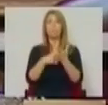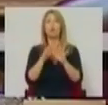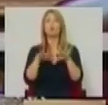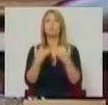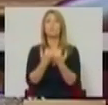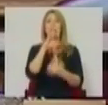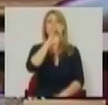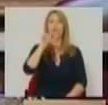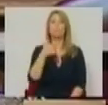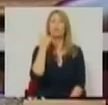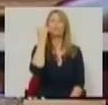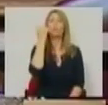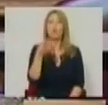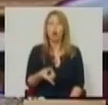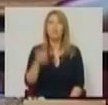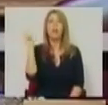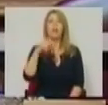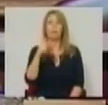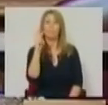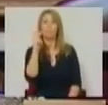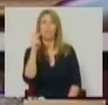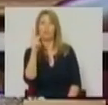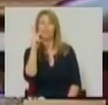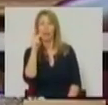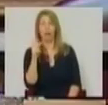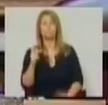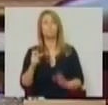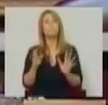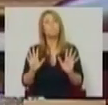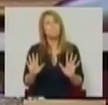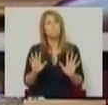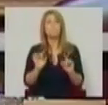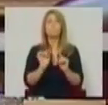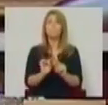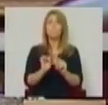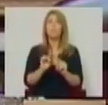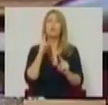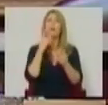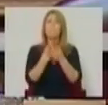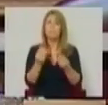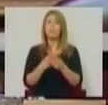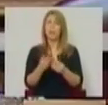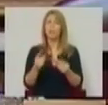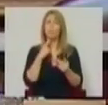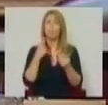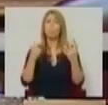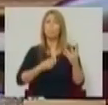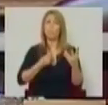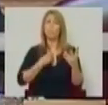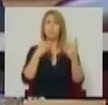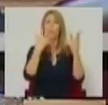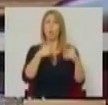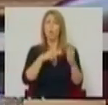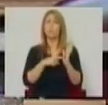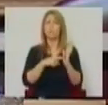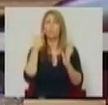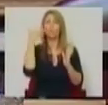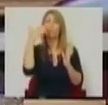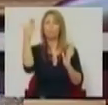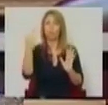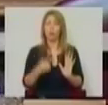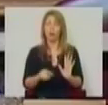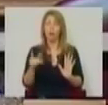6.9 kVAs. Mas isto não quer dizer que não exista neste orçamento matéria de preocupação e matéria de preocupação para o futuro, e que